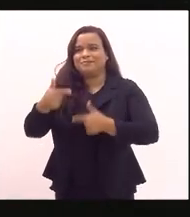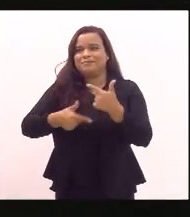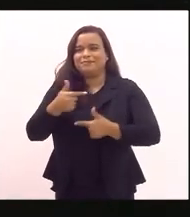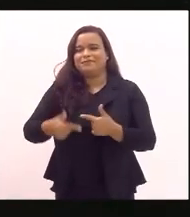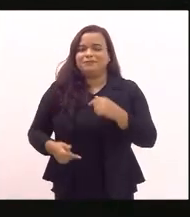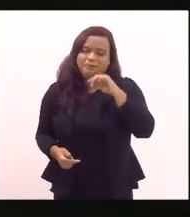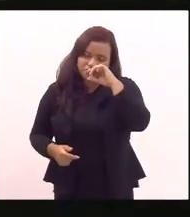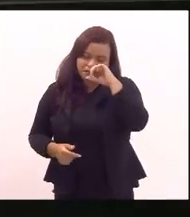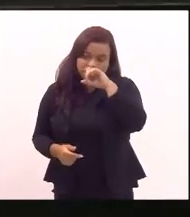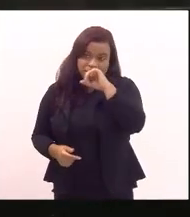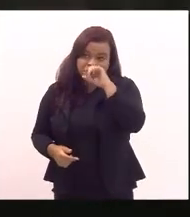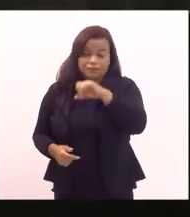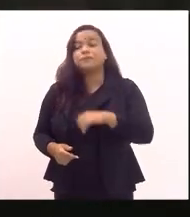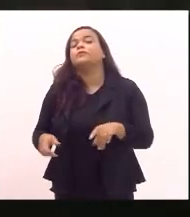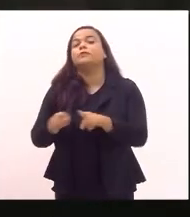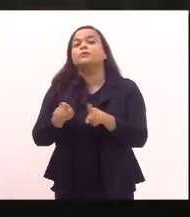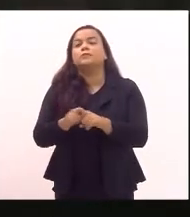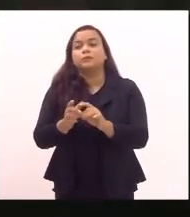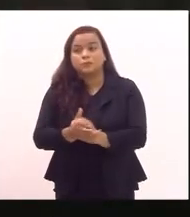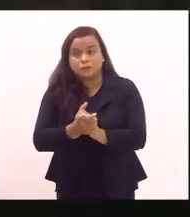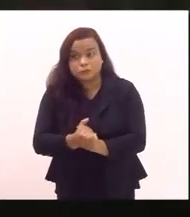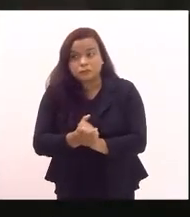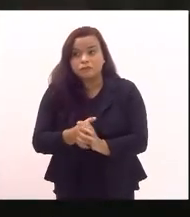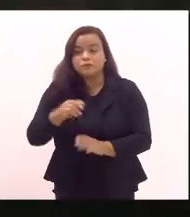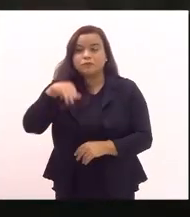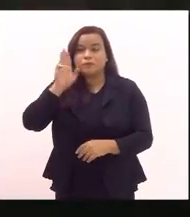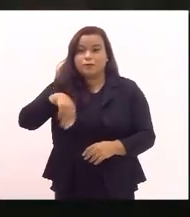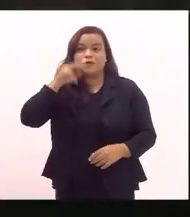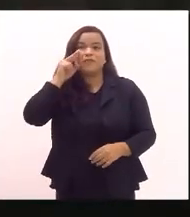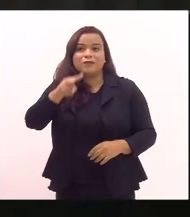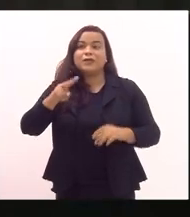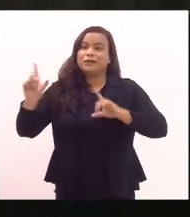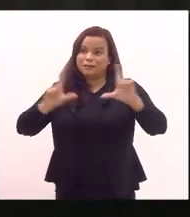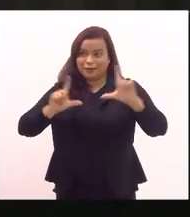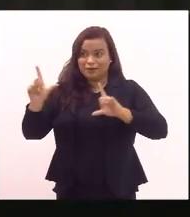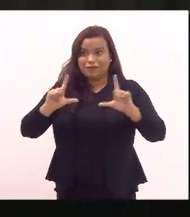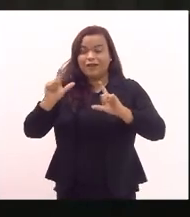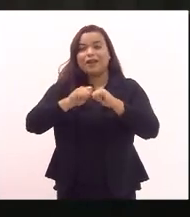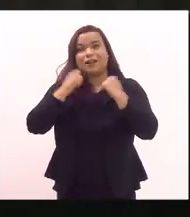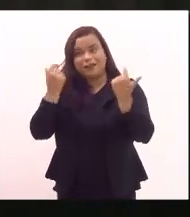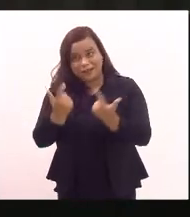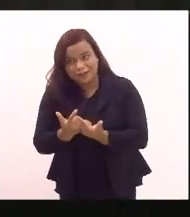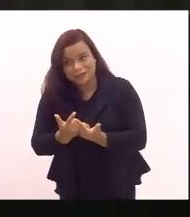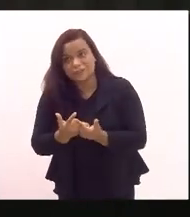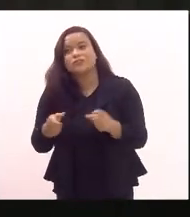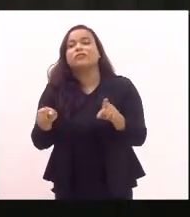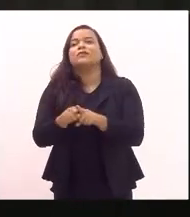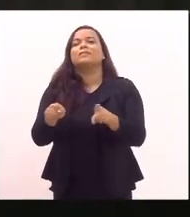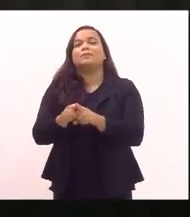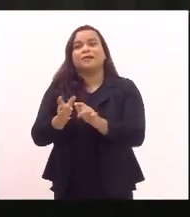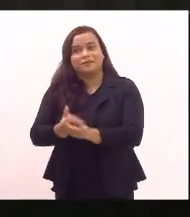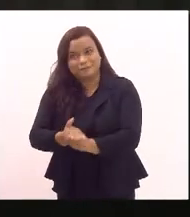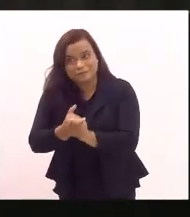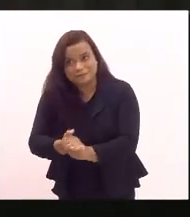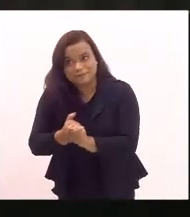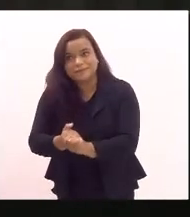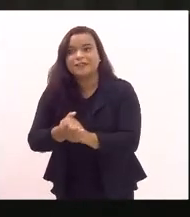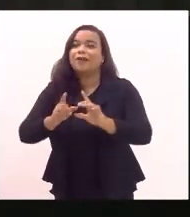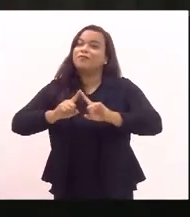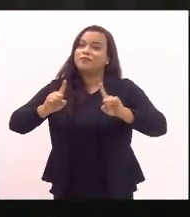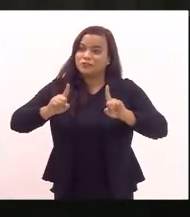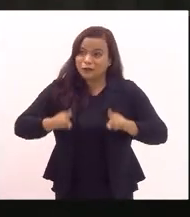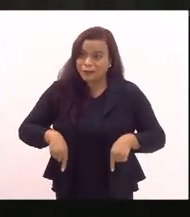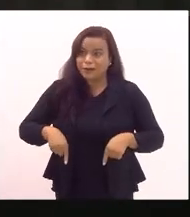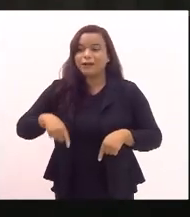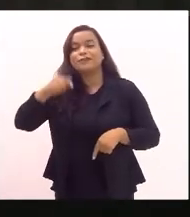ator a saúde também a quem nos assiste pela TV alerj saúde dos funcionários